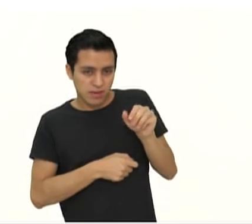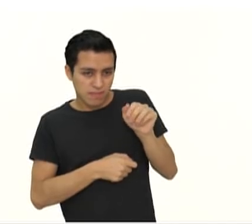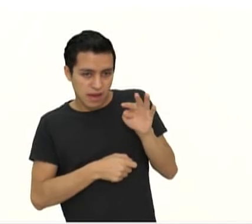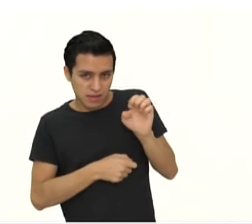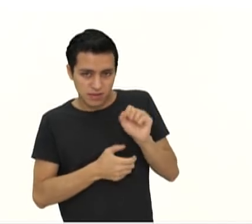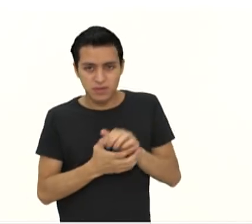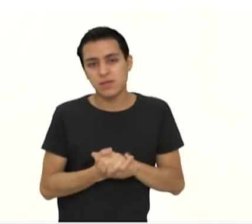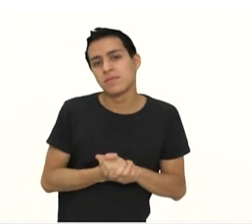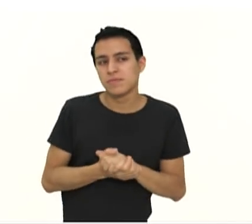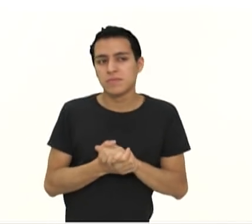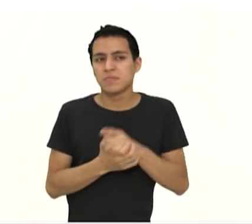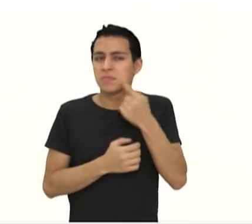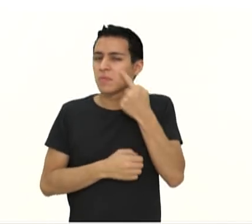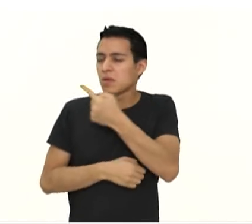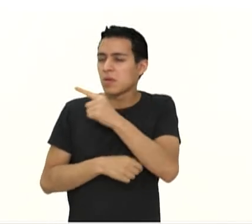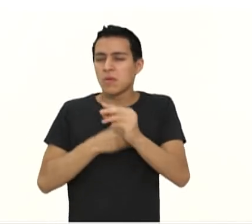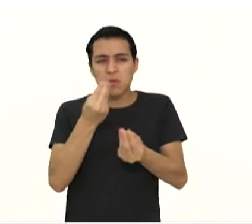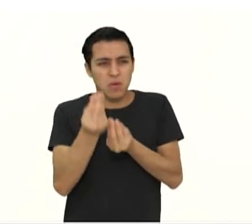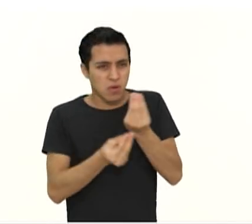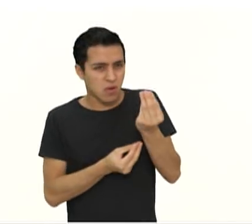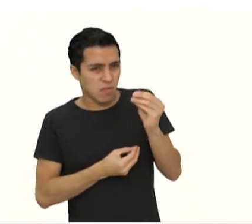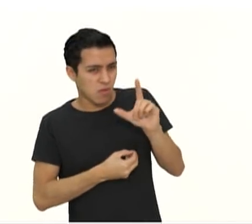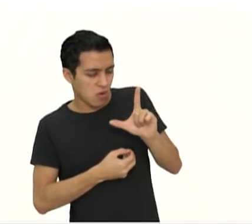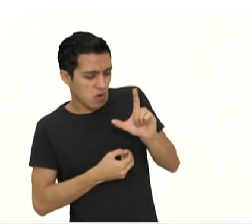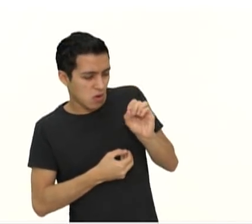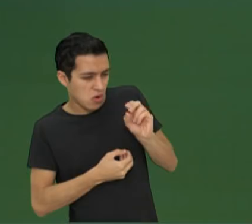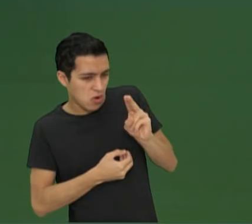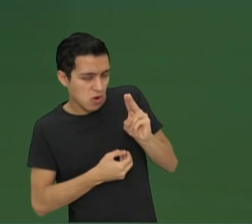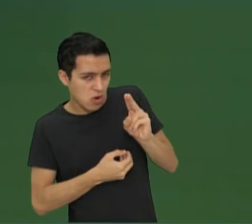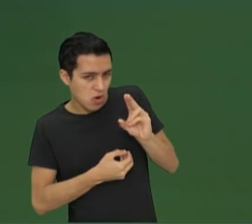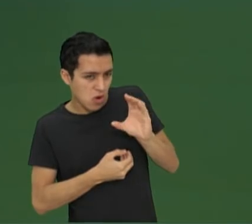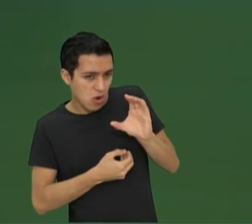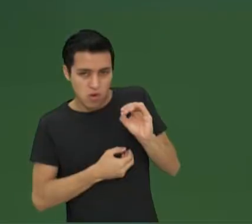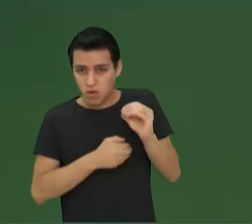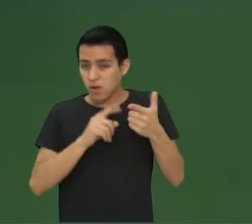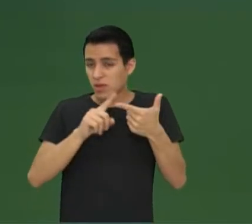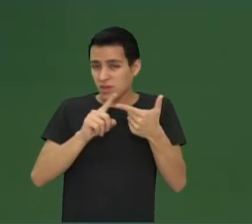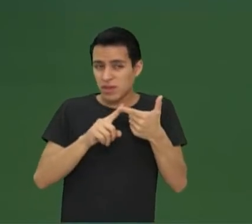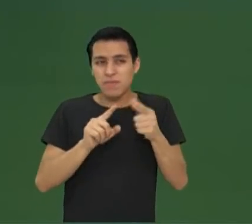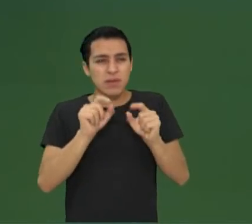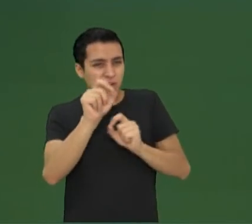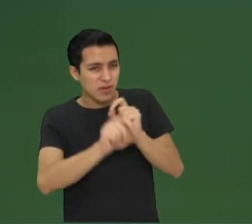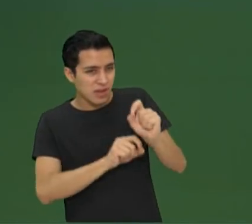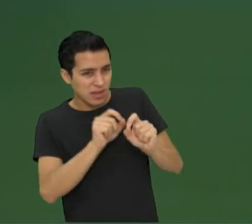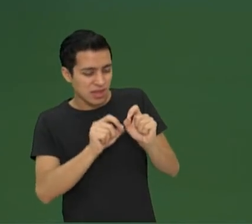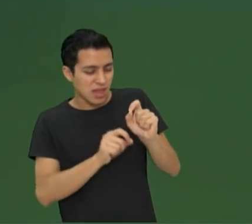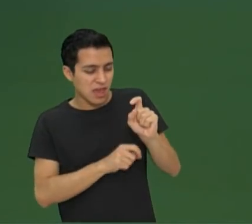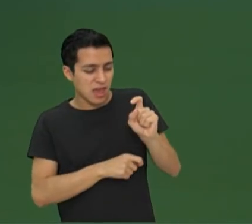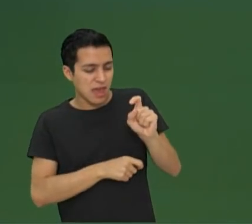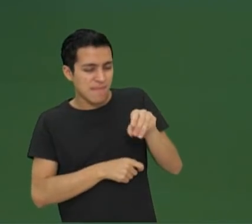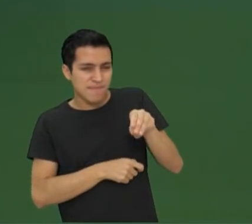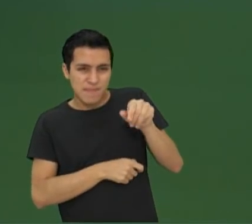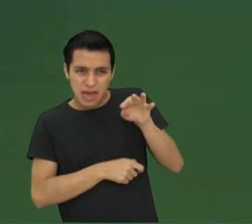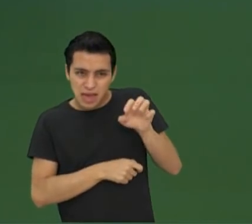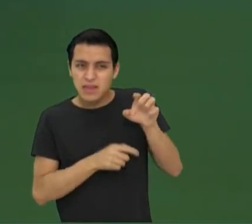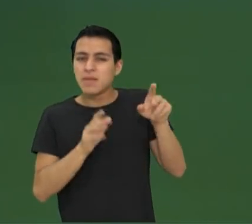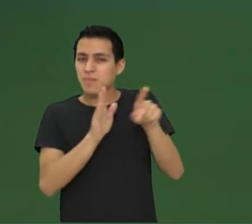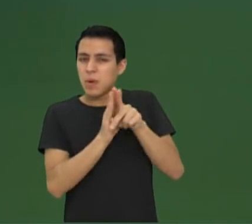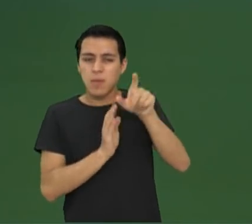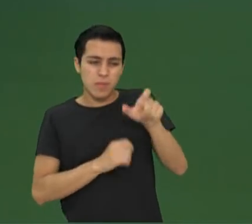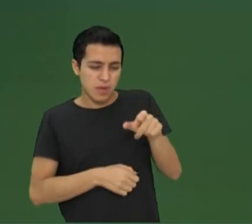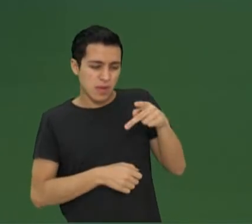do louco e mate do pastor. São dois tipos de cheque que requerem um pouquinho mais de habilidade, um pouquinho assim mais